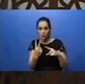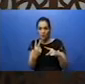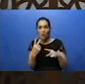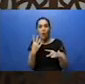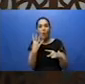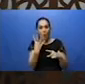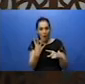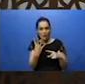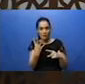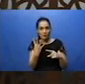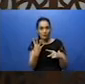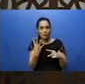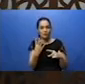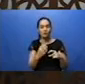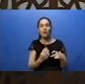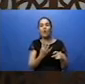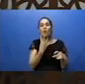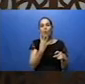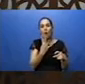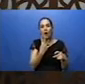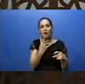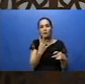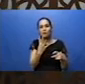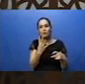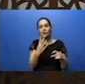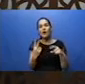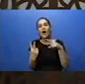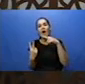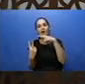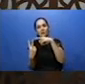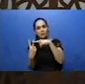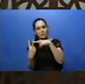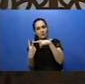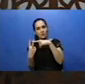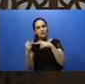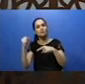4. 4 raiz quadrada de 2.